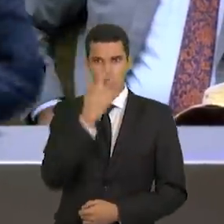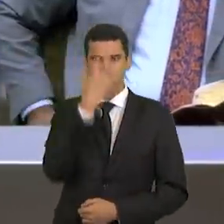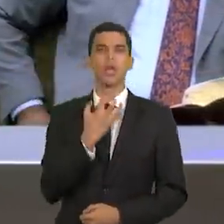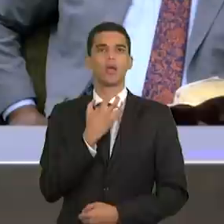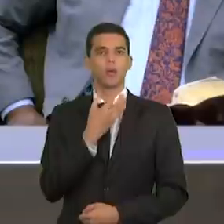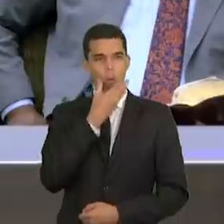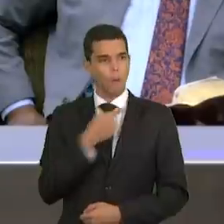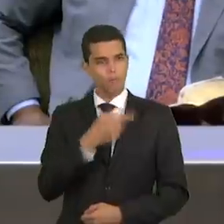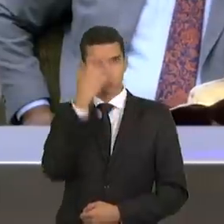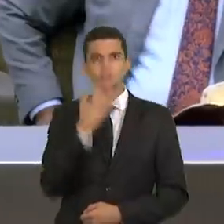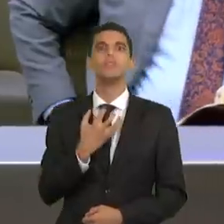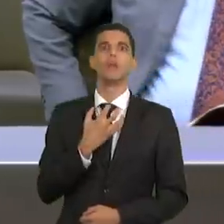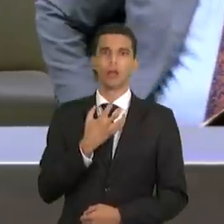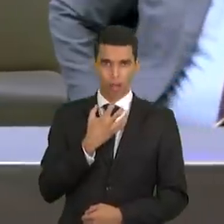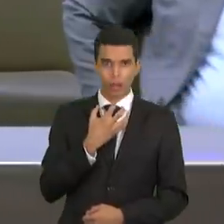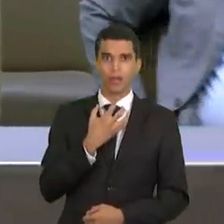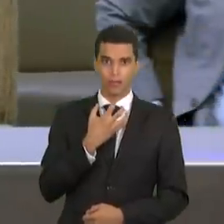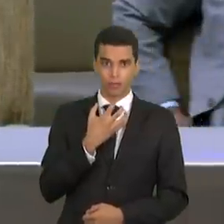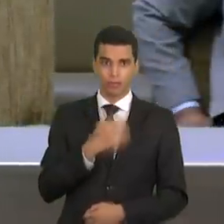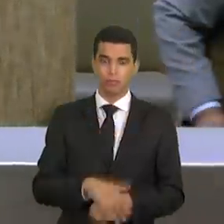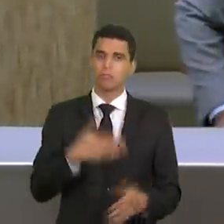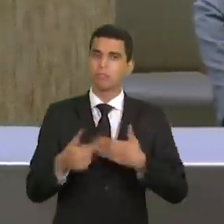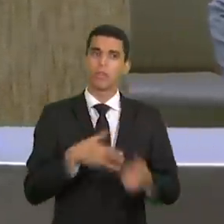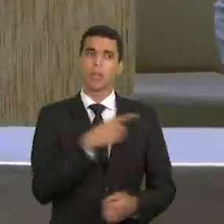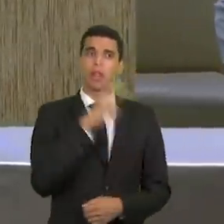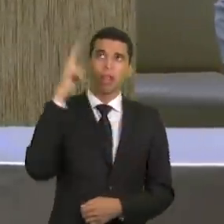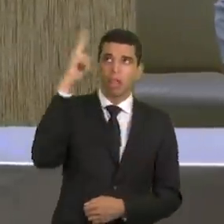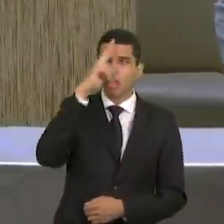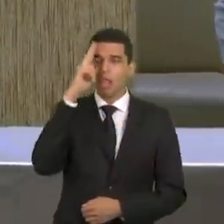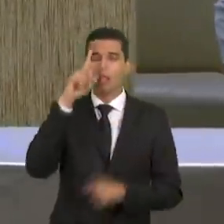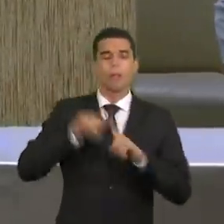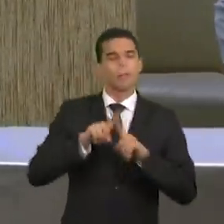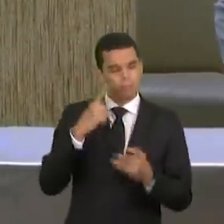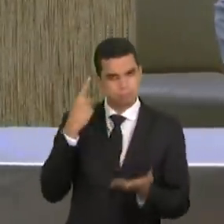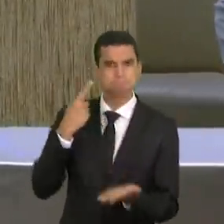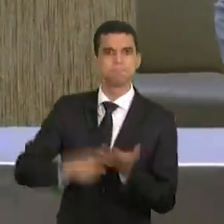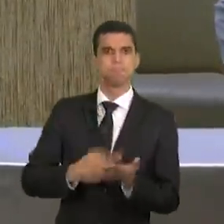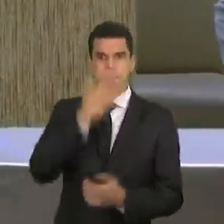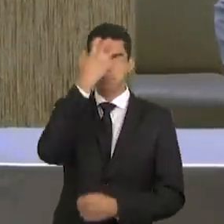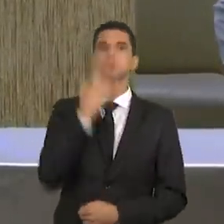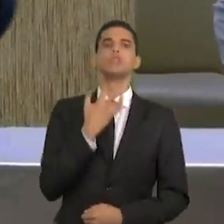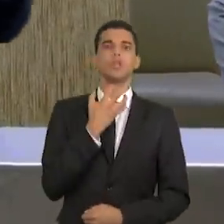Eu disse que até embriagado ele tinha compromisso, ele não foi para casa.